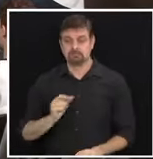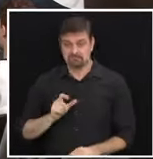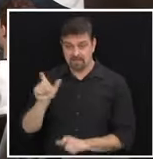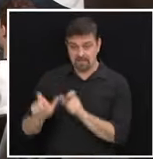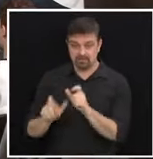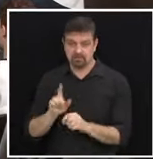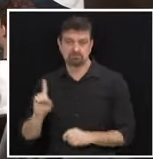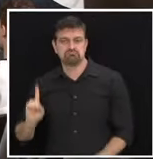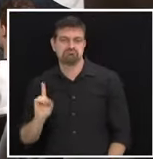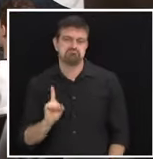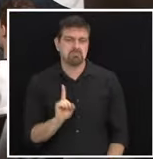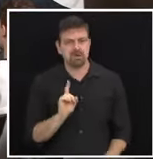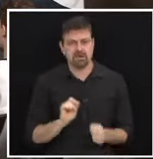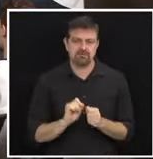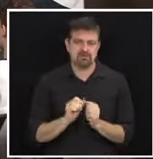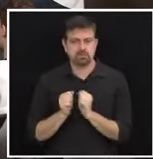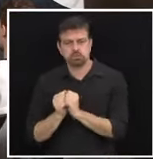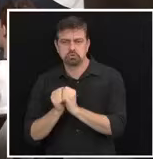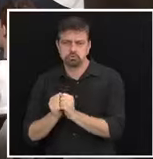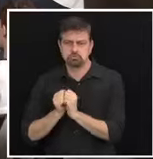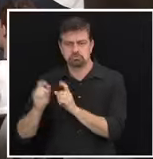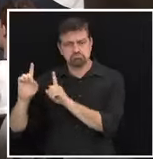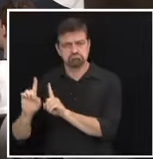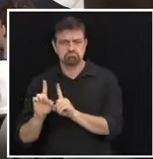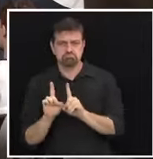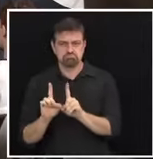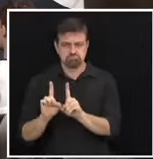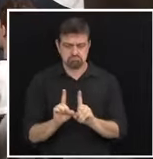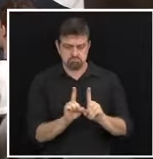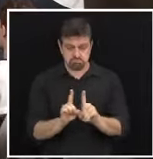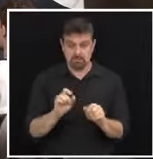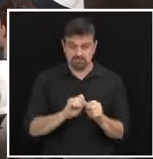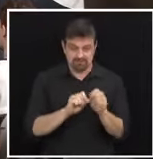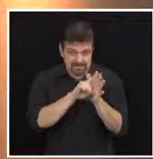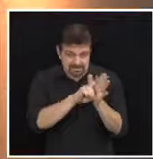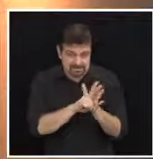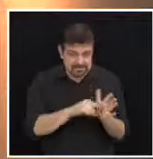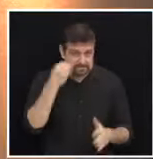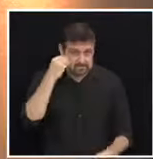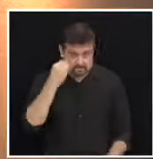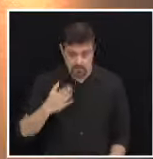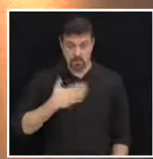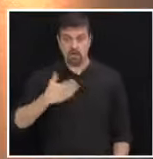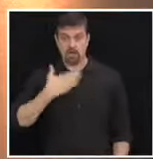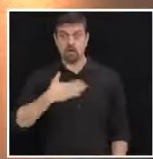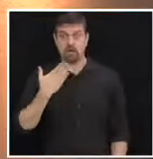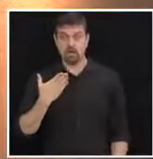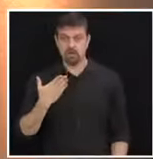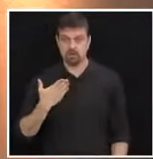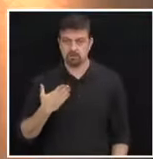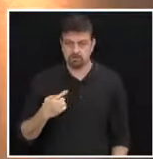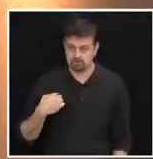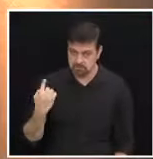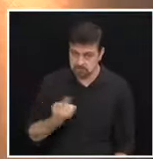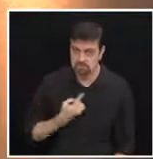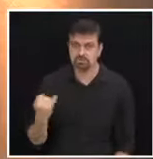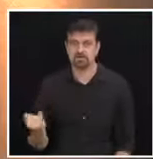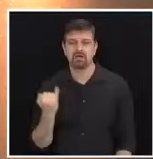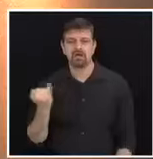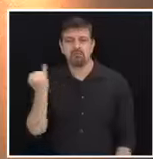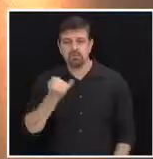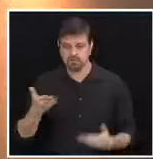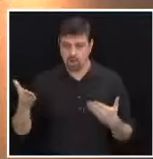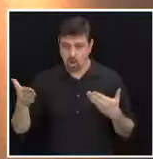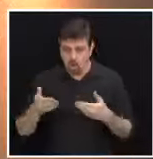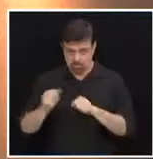nem imagina, às vezes vem acompanhar outra pessoa para fazer e acaba fazendo e se surpreendendo. Então, para nós é muito importante hoje